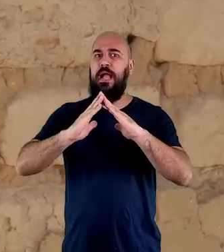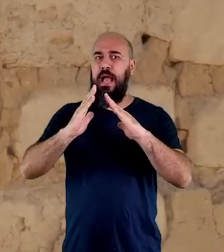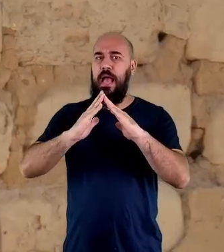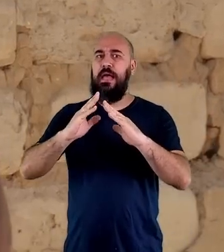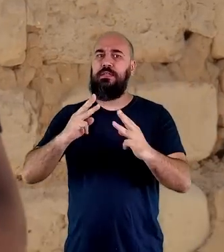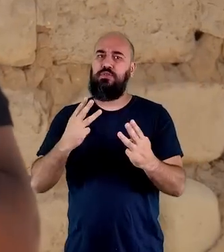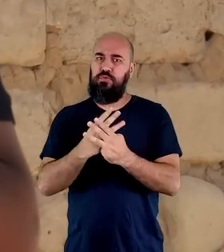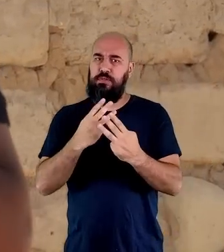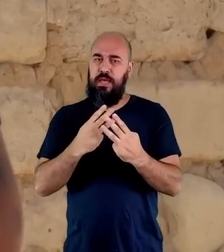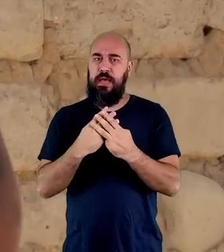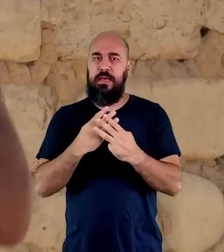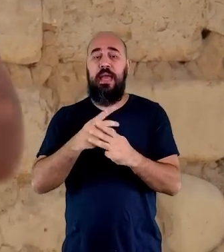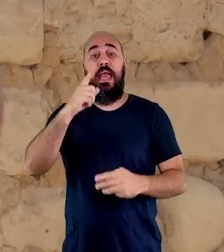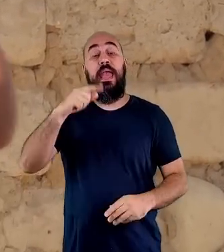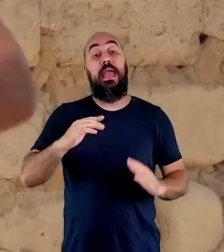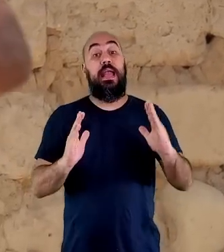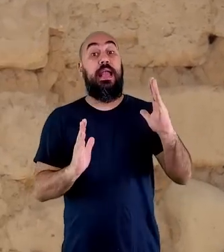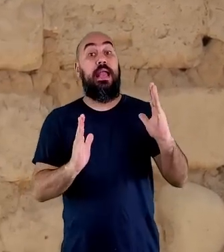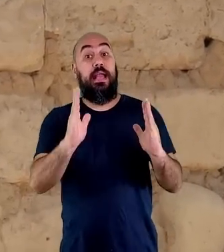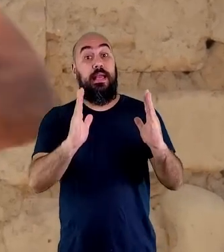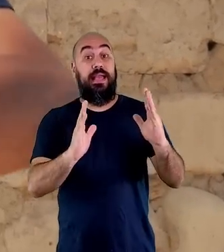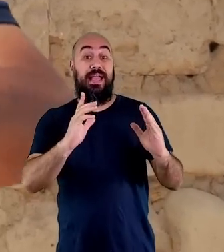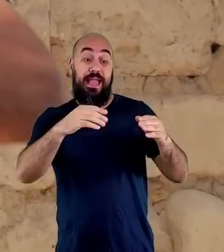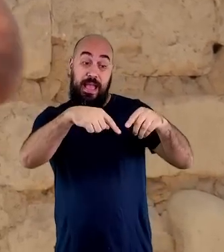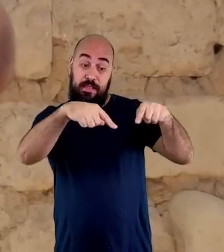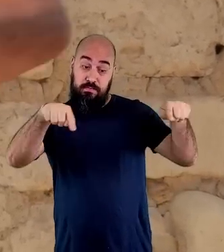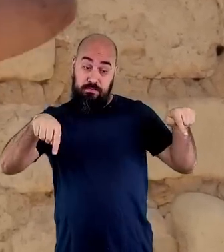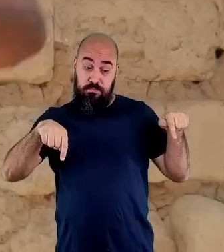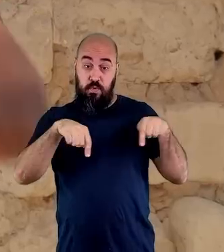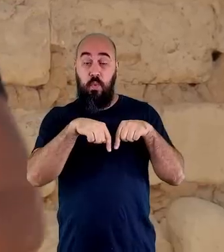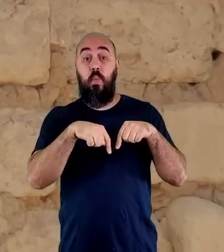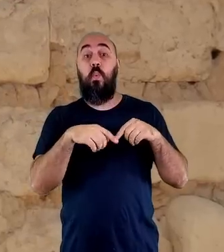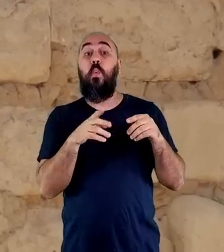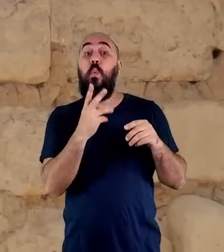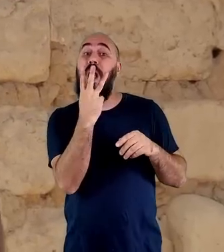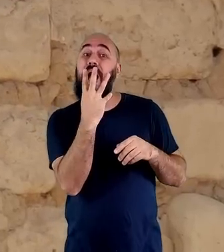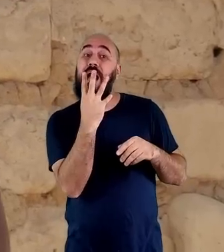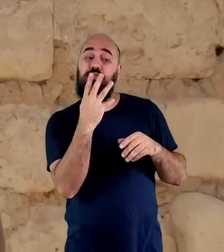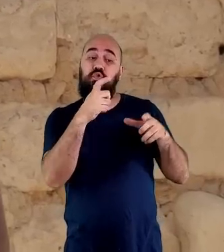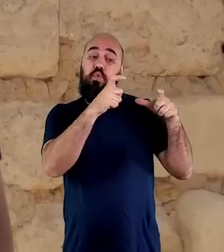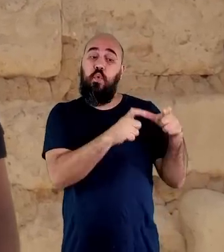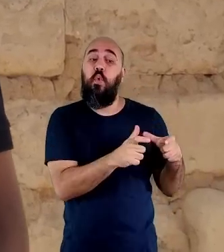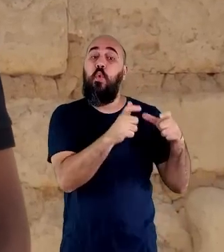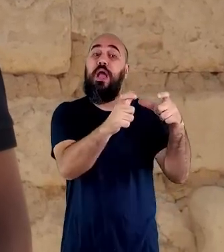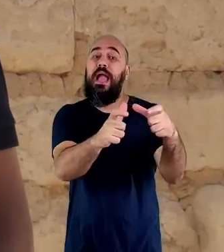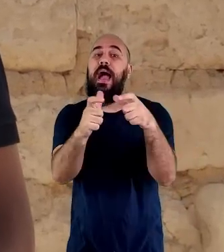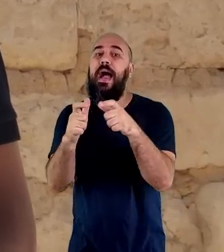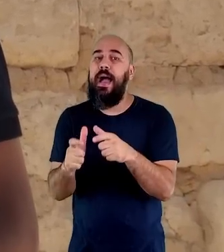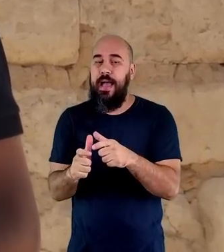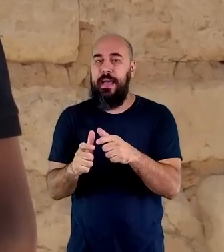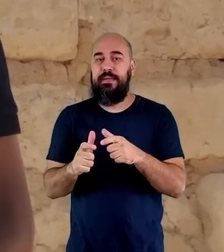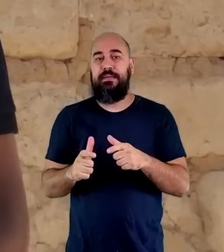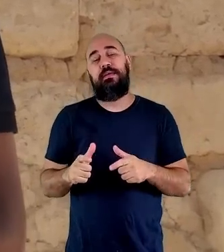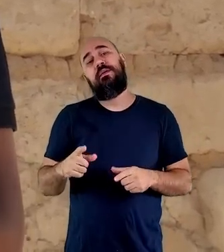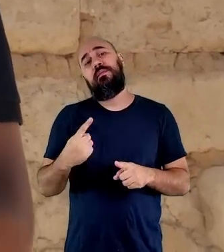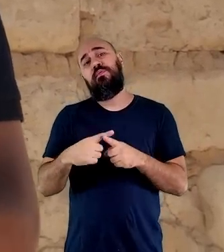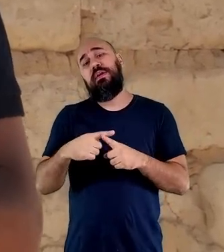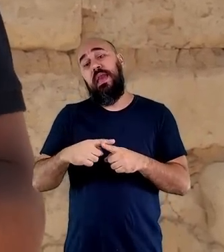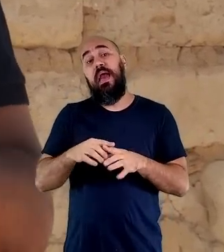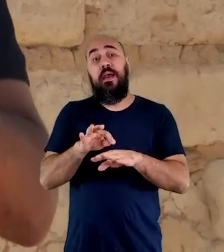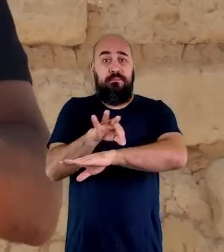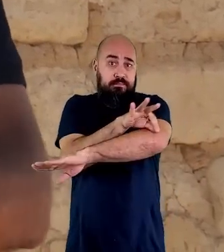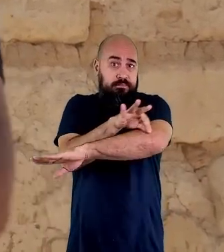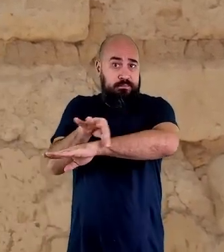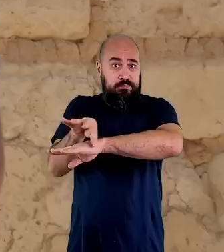são chamadas de casas de 4 cômodos ou de 4 áreas, porque elas eram geralmente feitas numa planta que